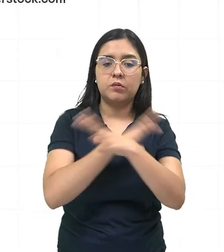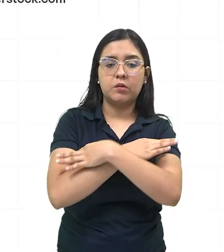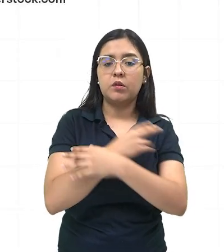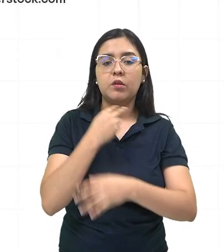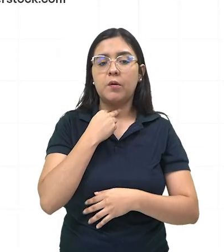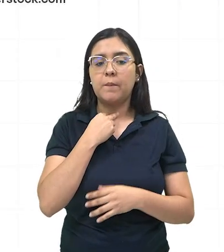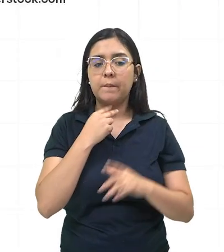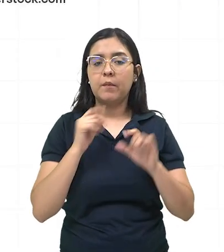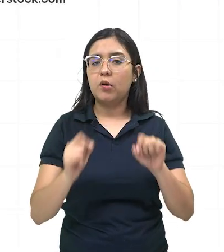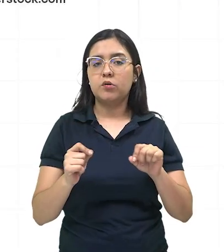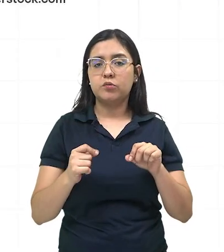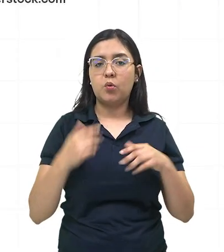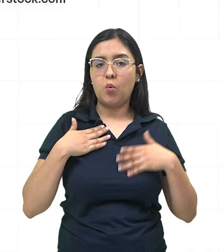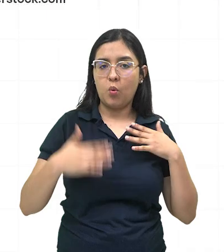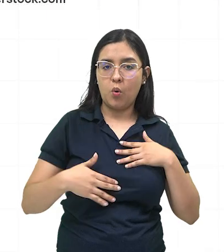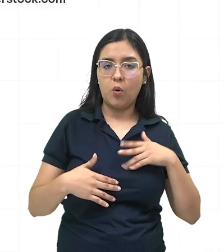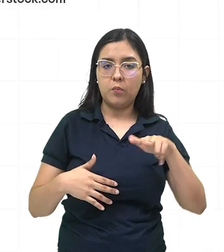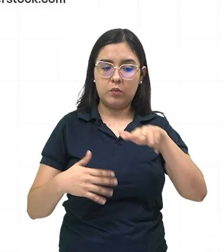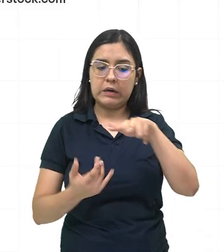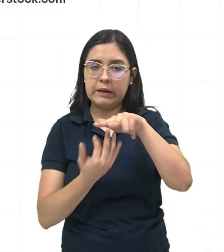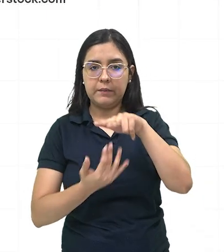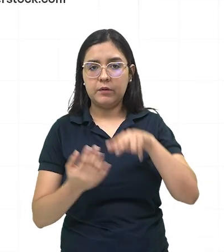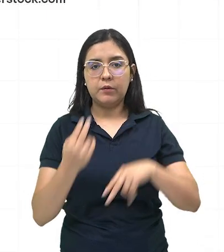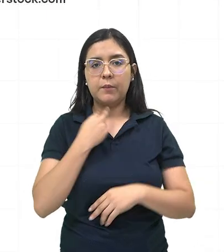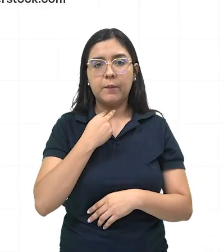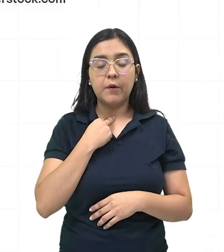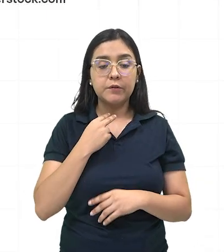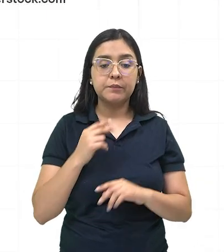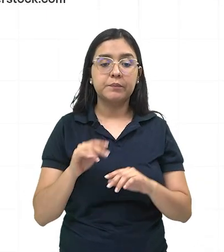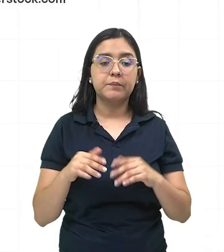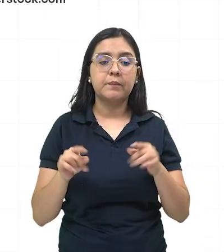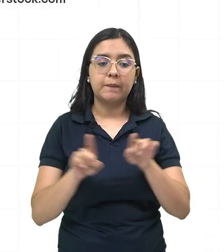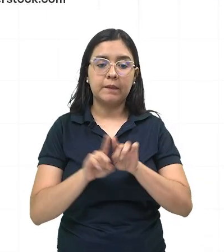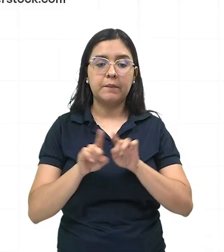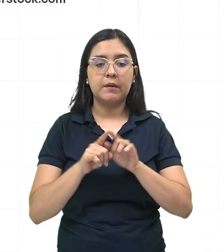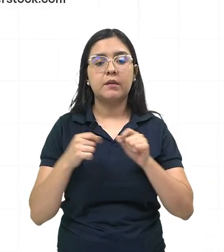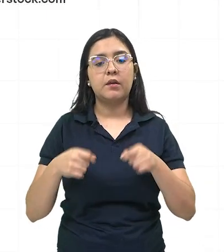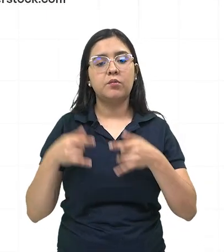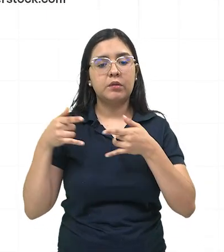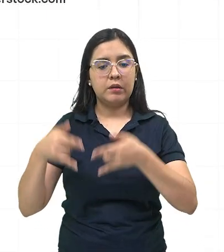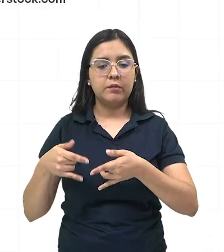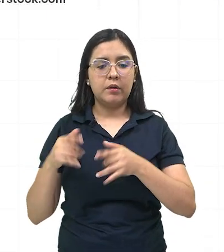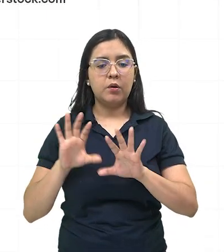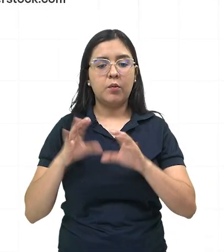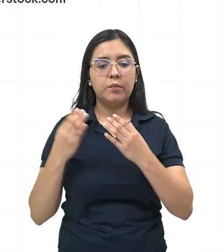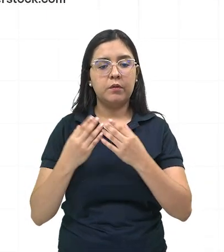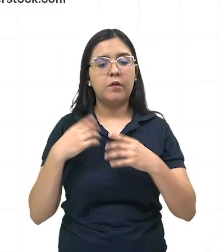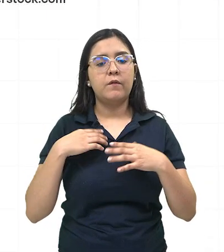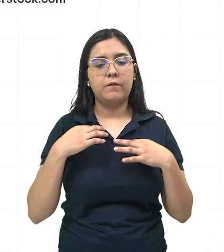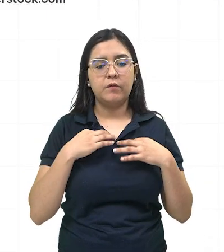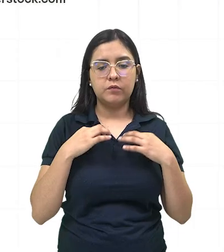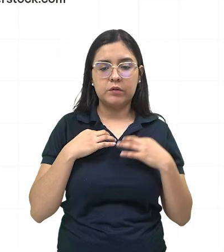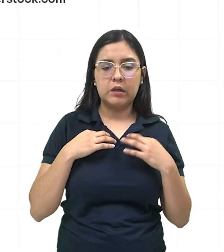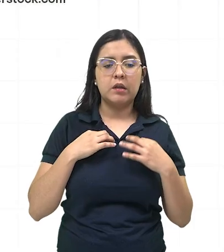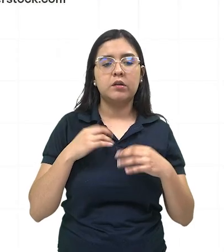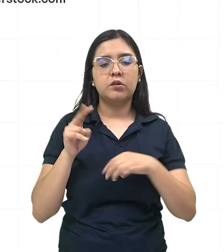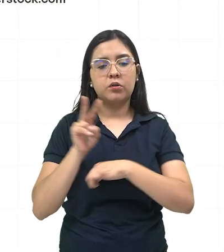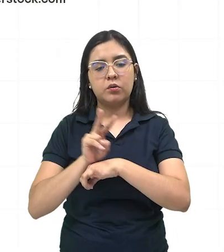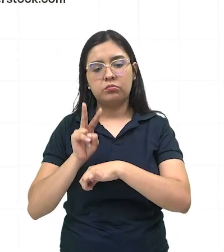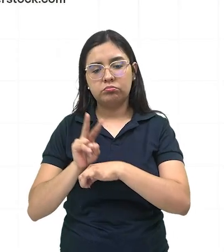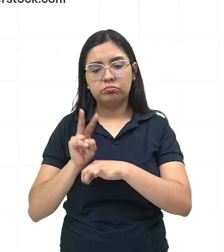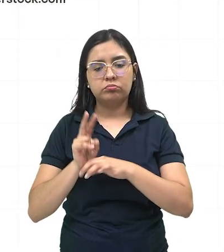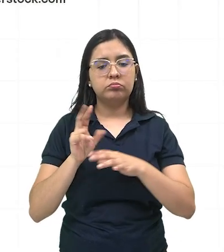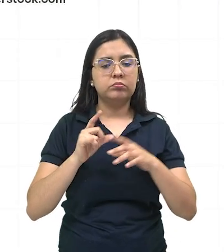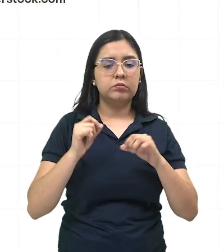é permitida a cremação do corpo e o enterro é realizado pela comunidade. Há voluntários que cuidam de todo o processo para